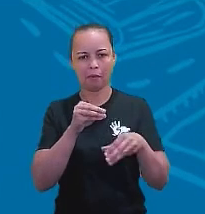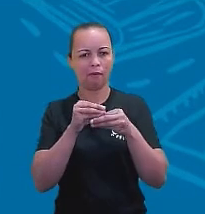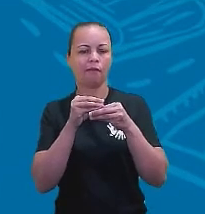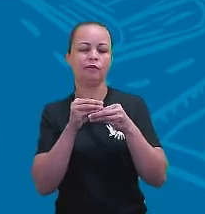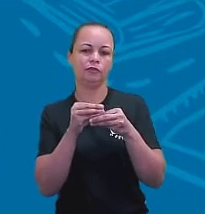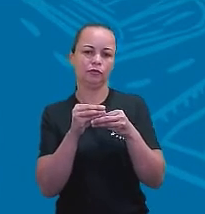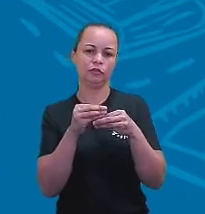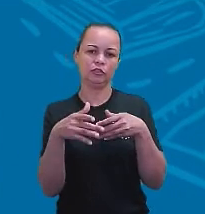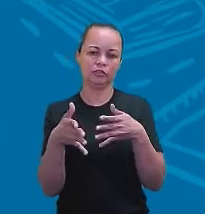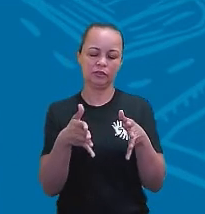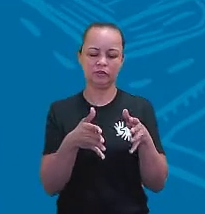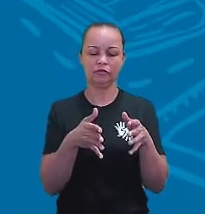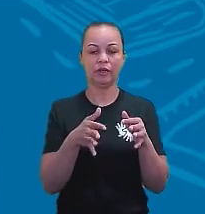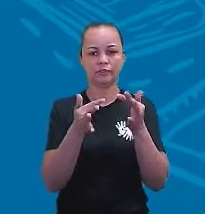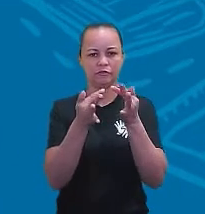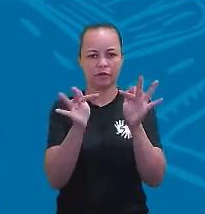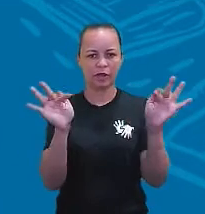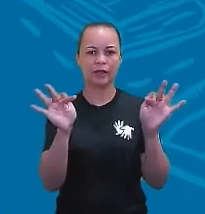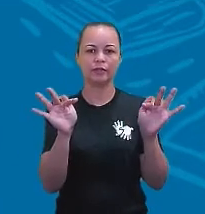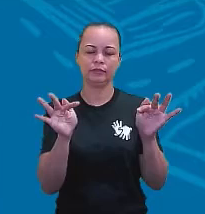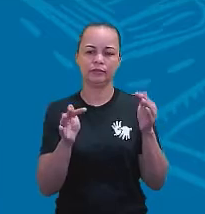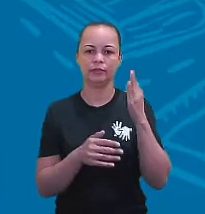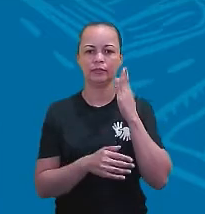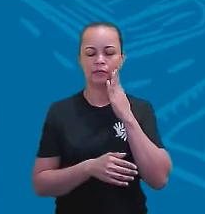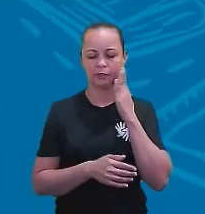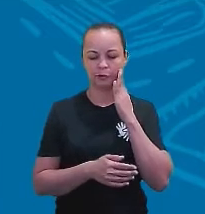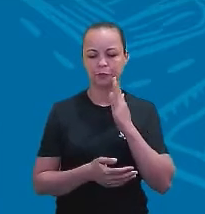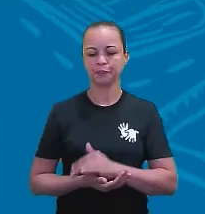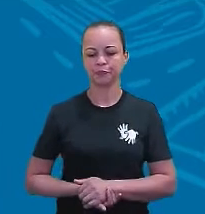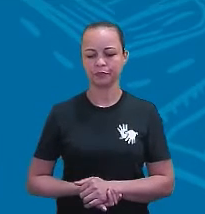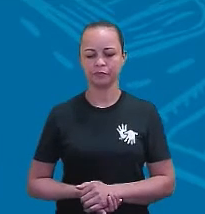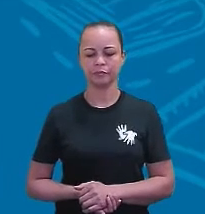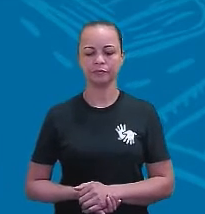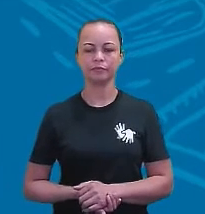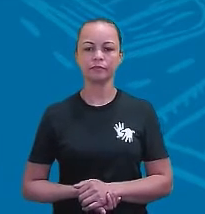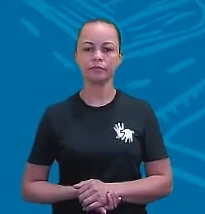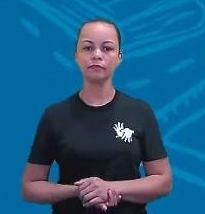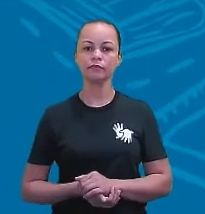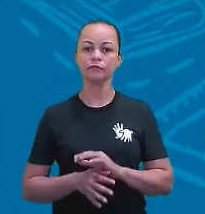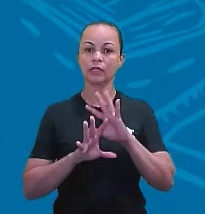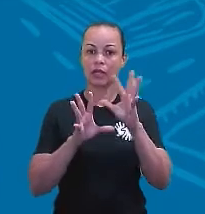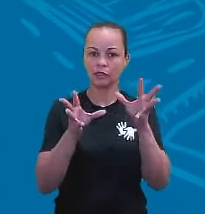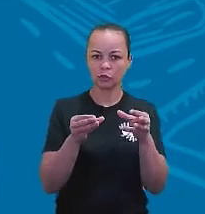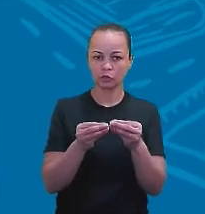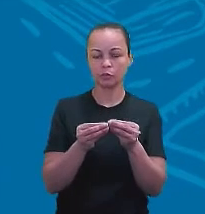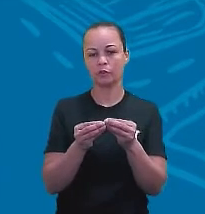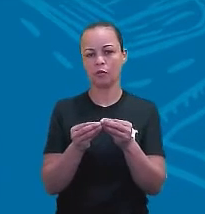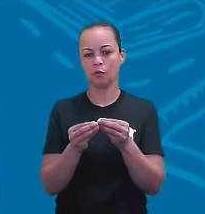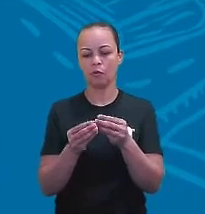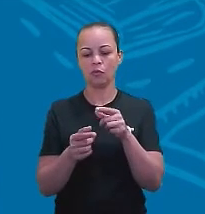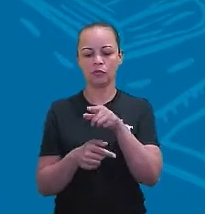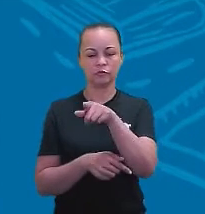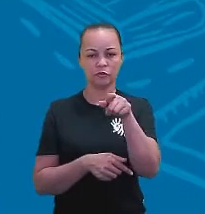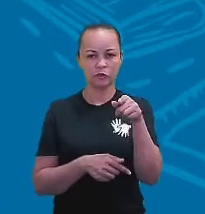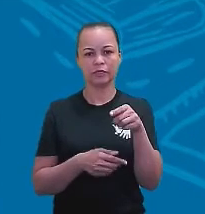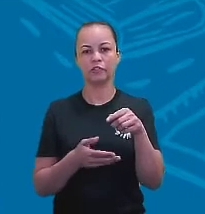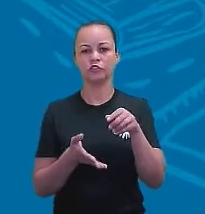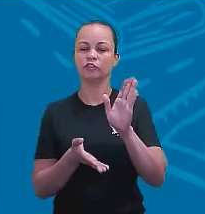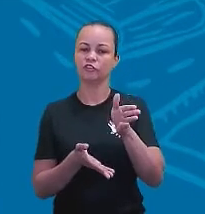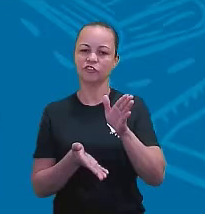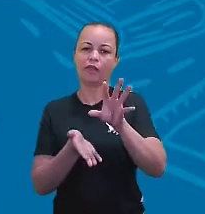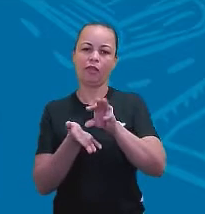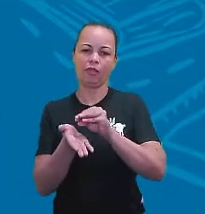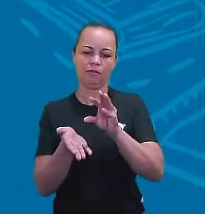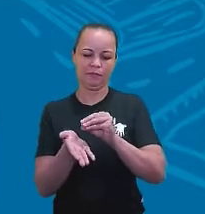tenha coesão, certo? Agora, vamos resumir um pouquinho aí para vocês que já fizeram as